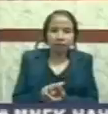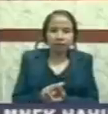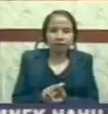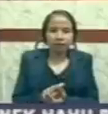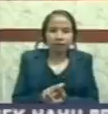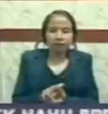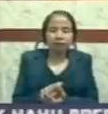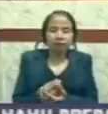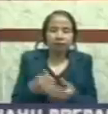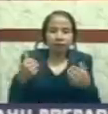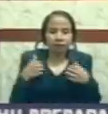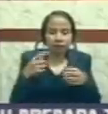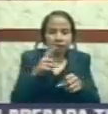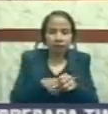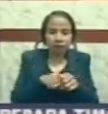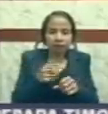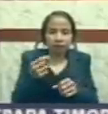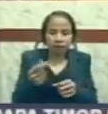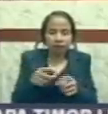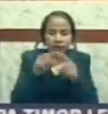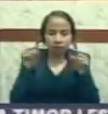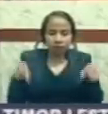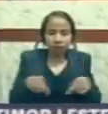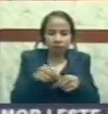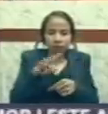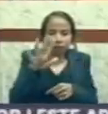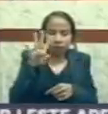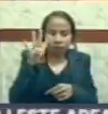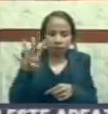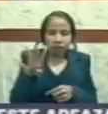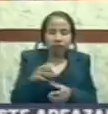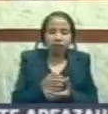E te segue tempo e tua, então bata... Tabela 4 do anexo.